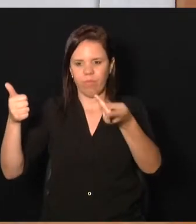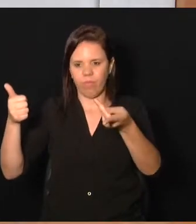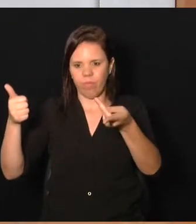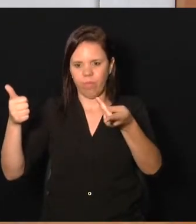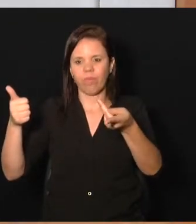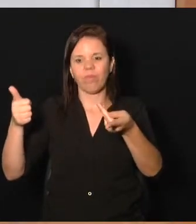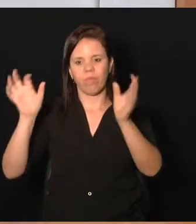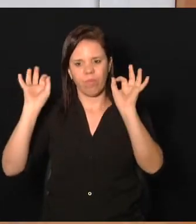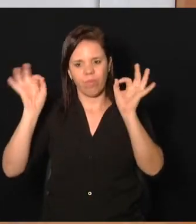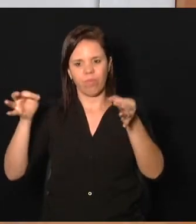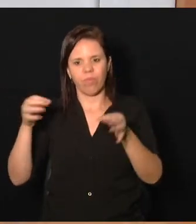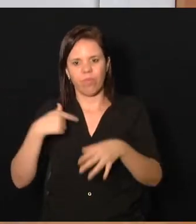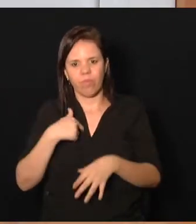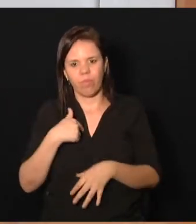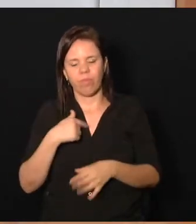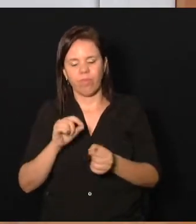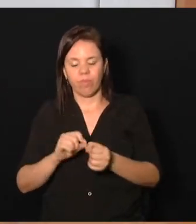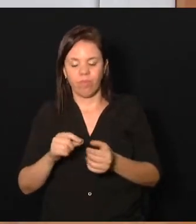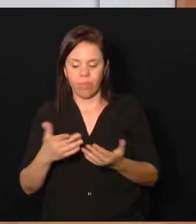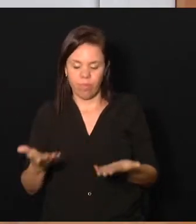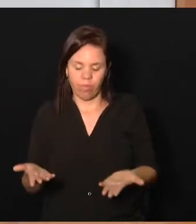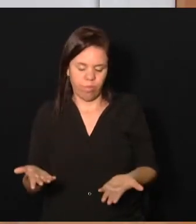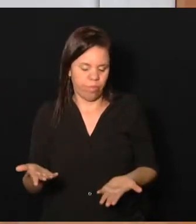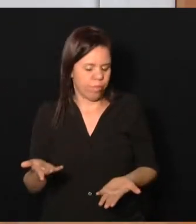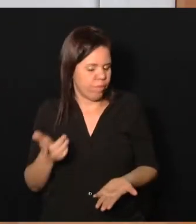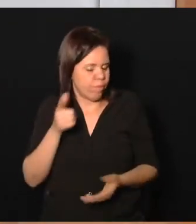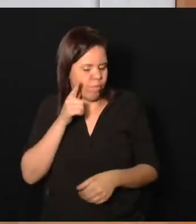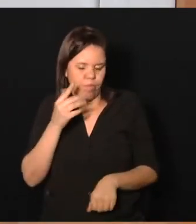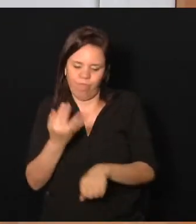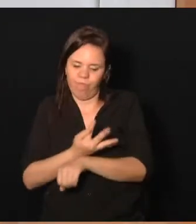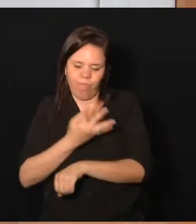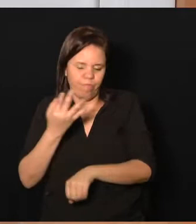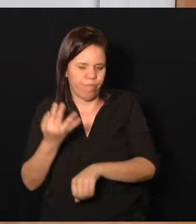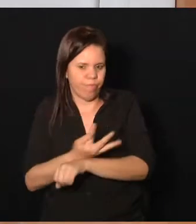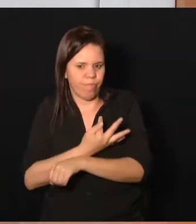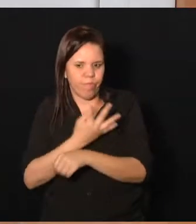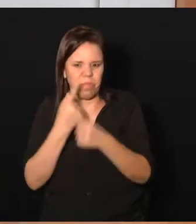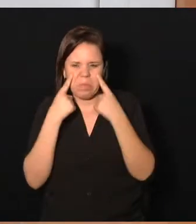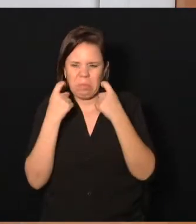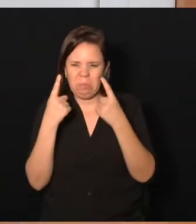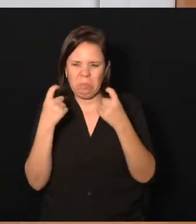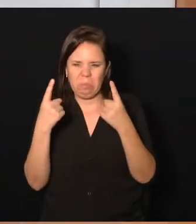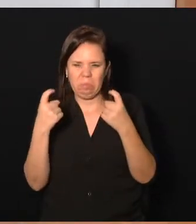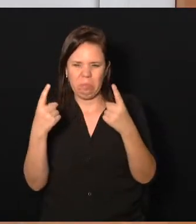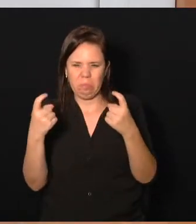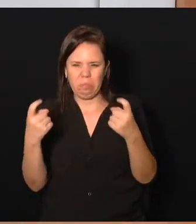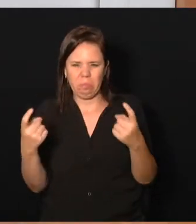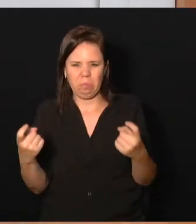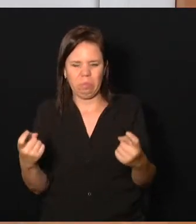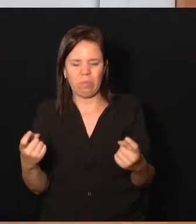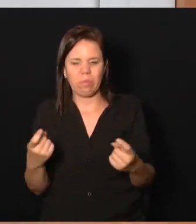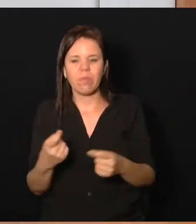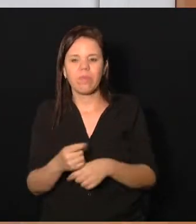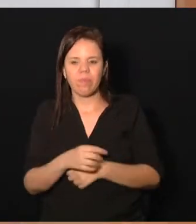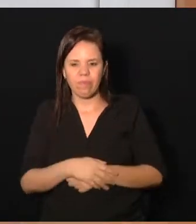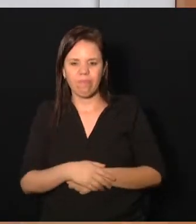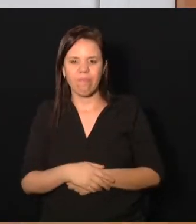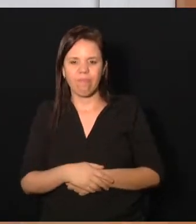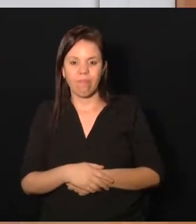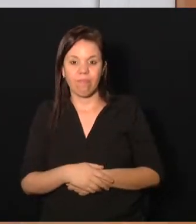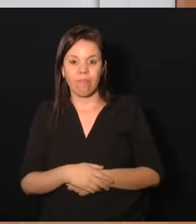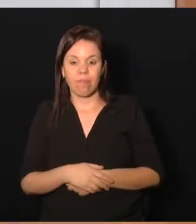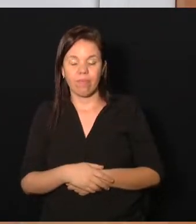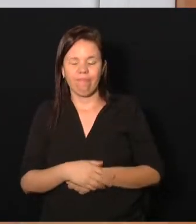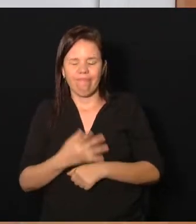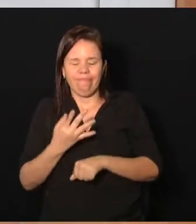toda certeza, se assim fizesse, estaria em prantos, Saga, em prantos. Então